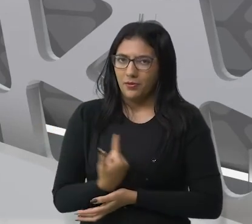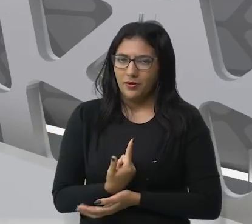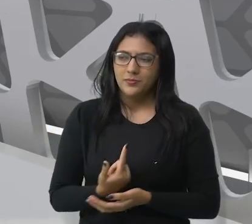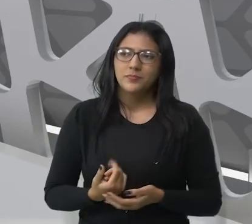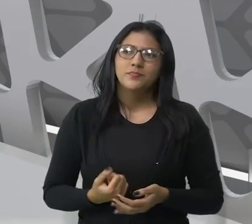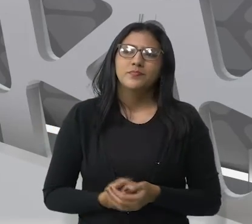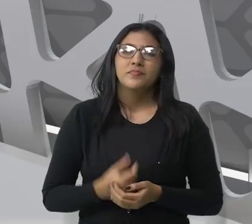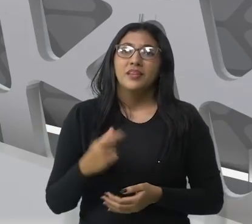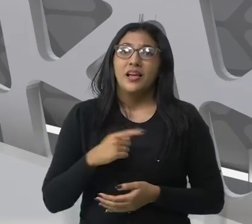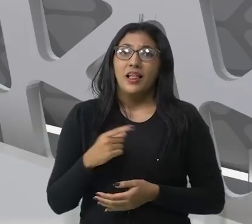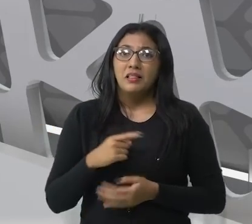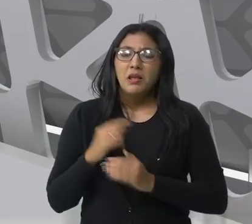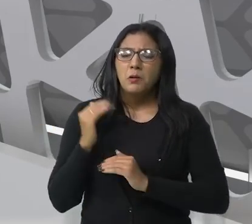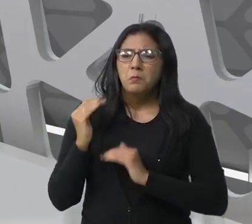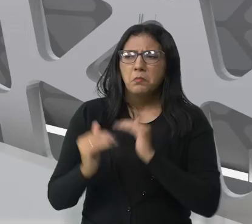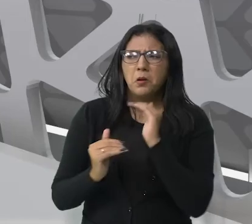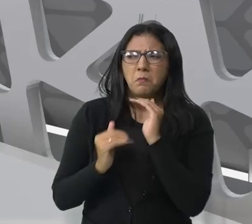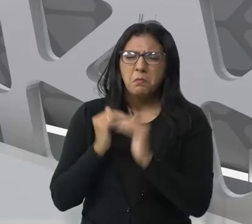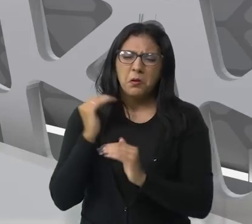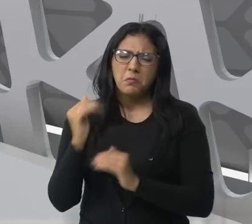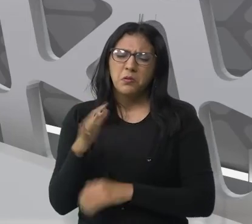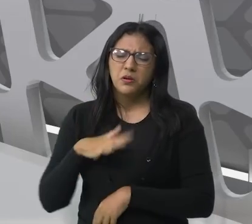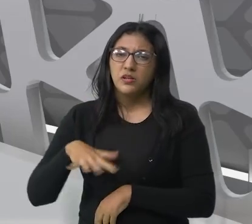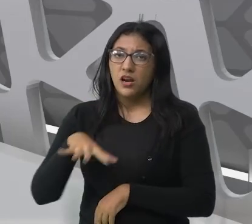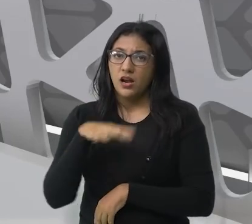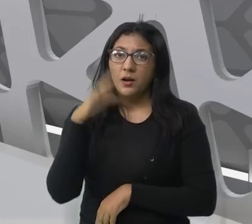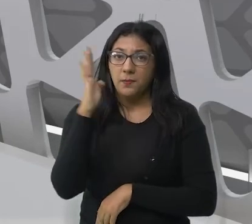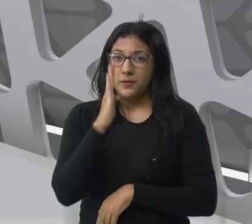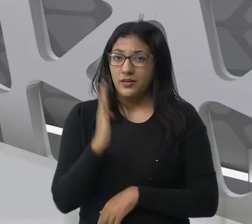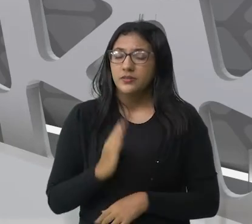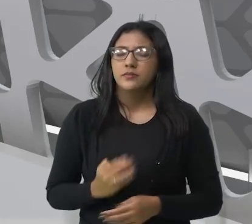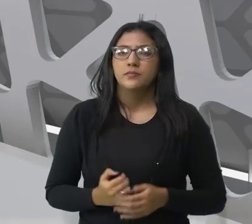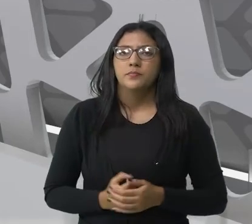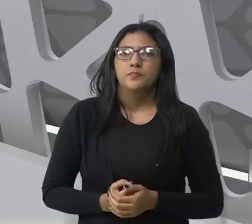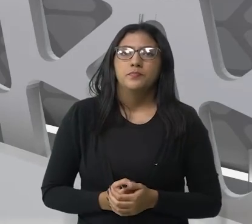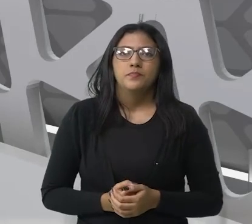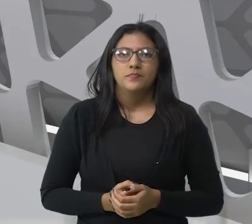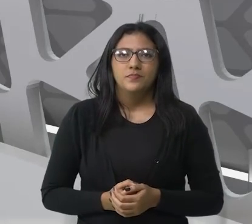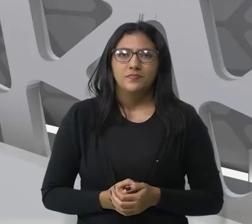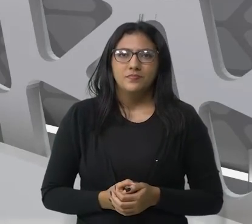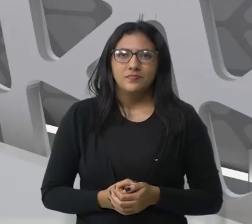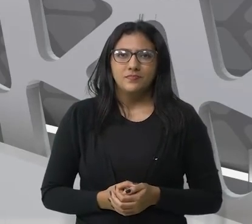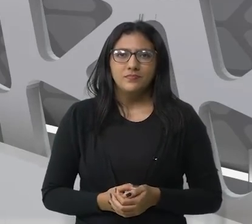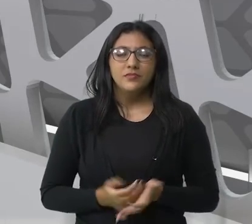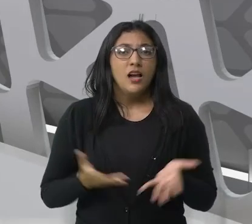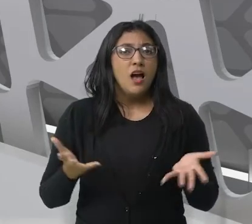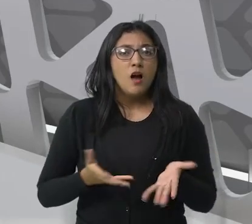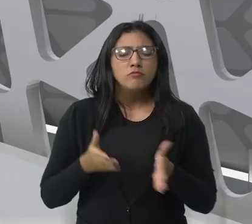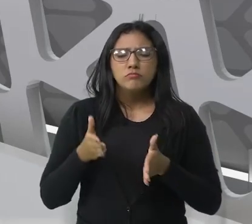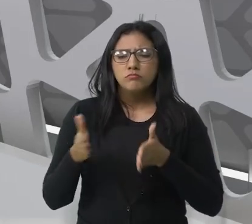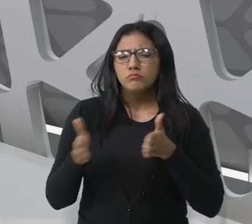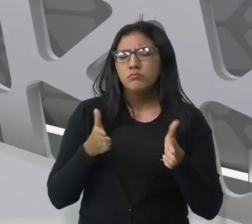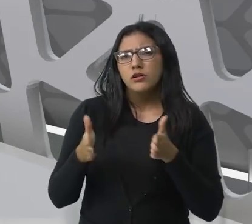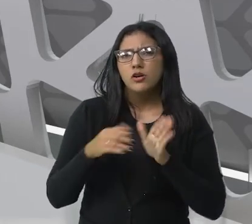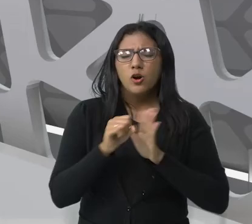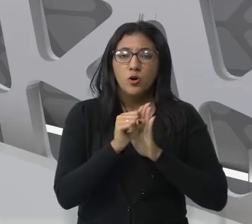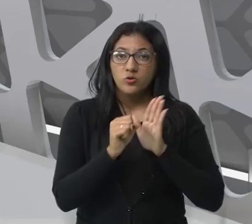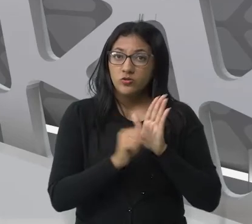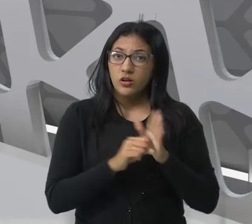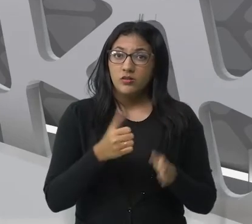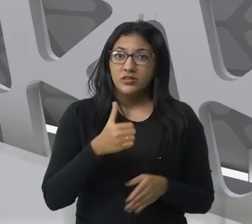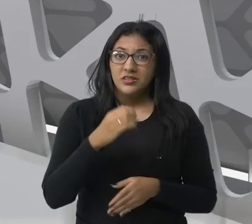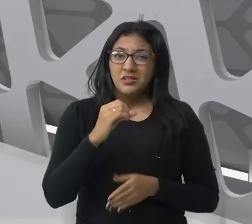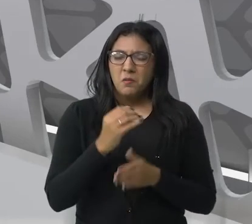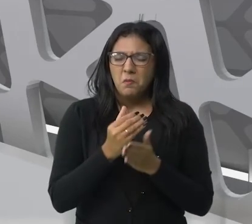Tendo toda essa formação do território brasileiro. Agora, ao longo do século XIX aí, e o início